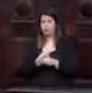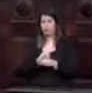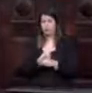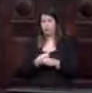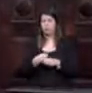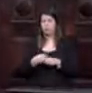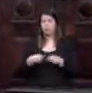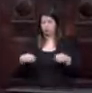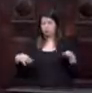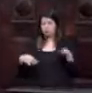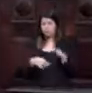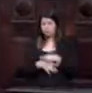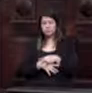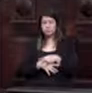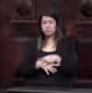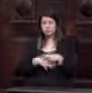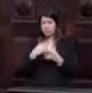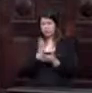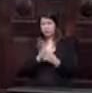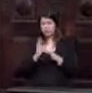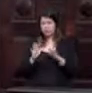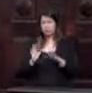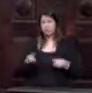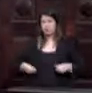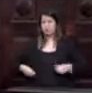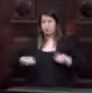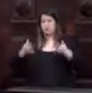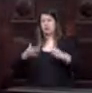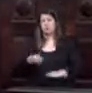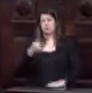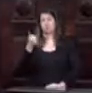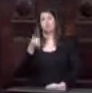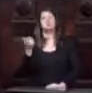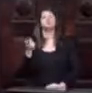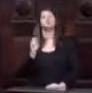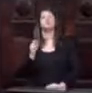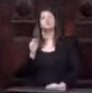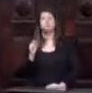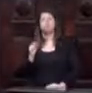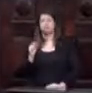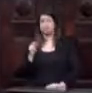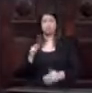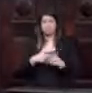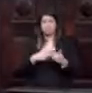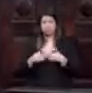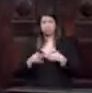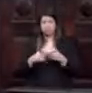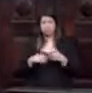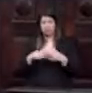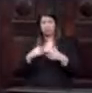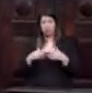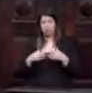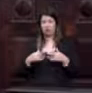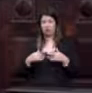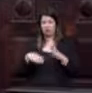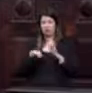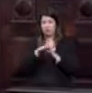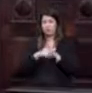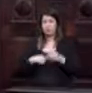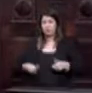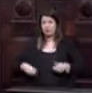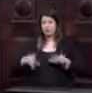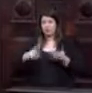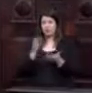que fechou a despesa primária, seja liquidada ou despesa ordinária